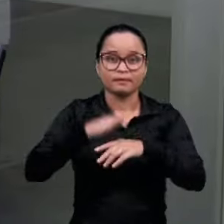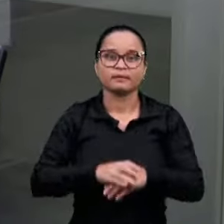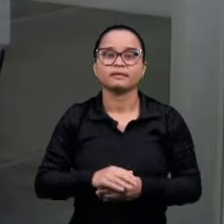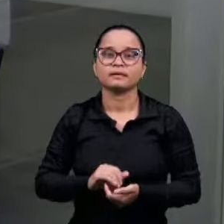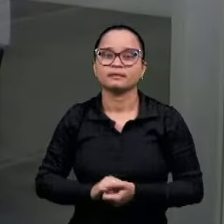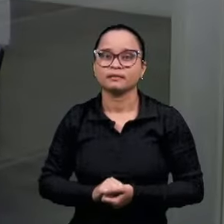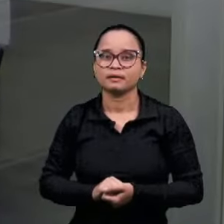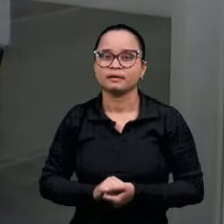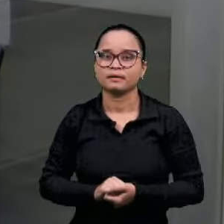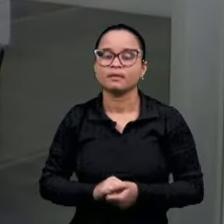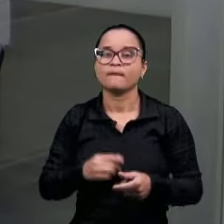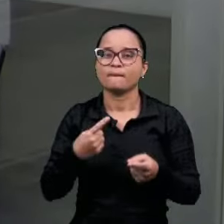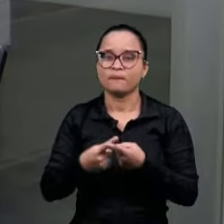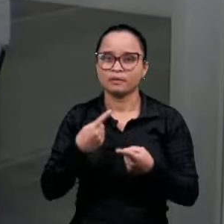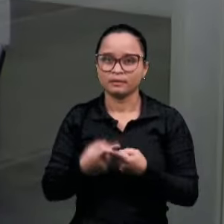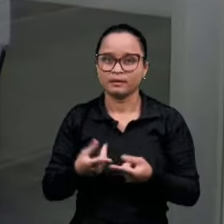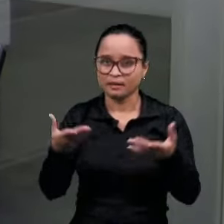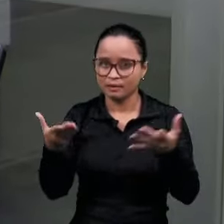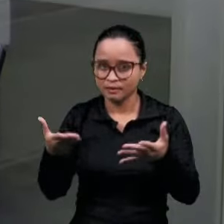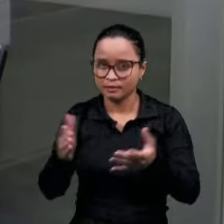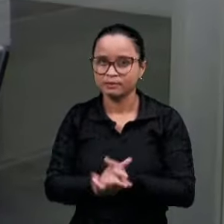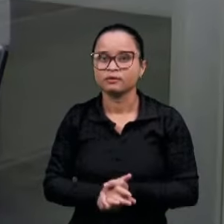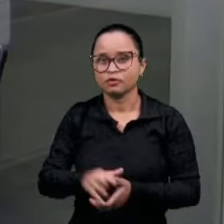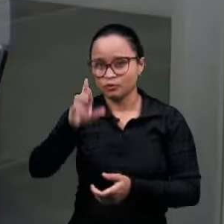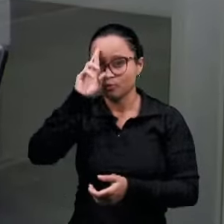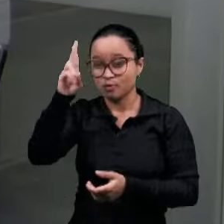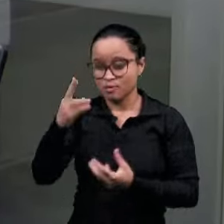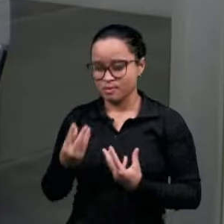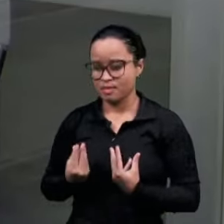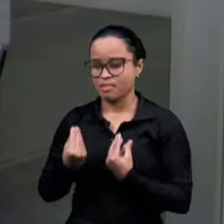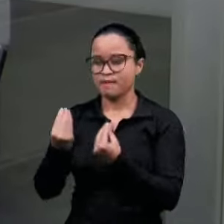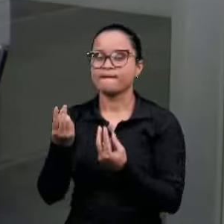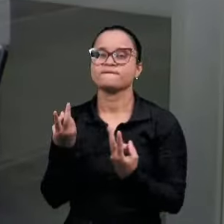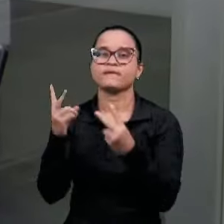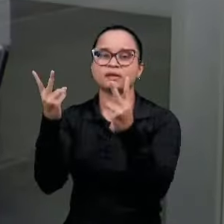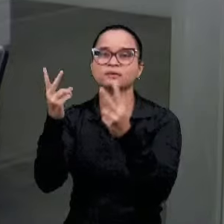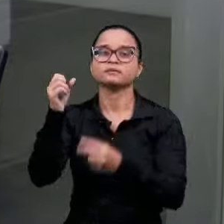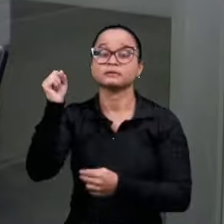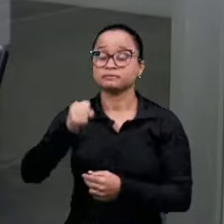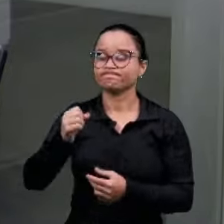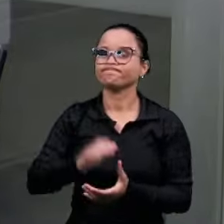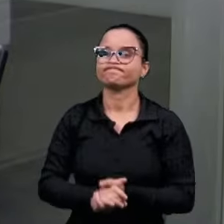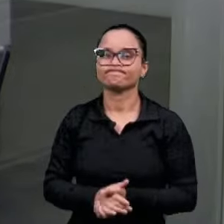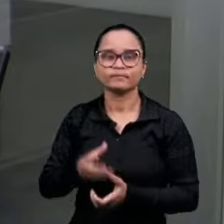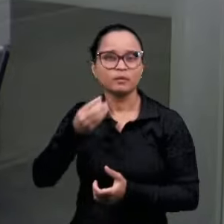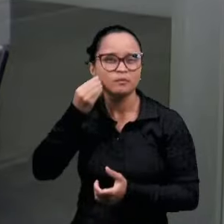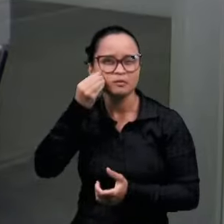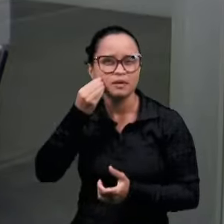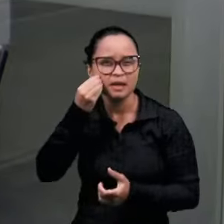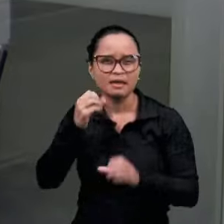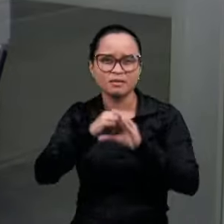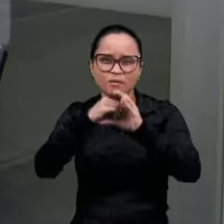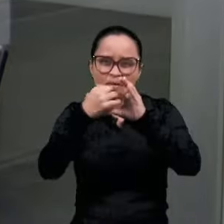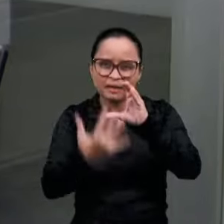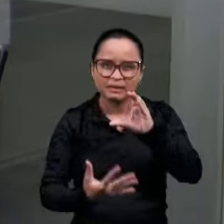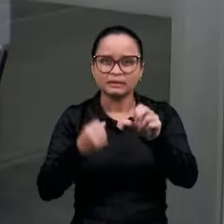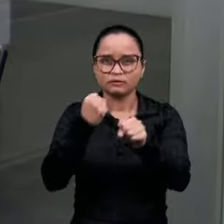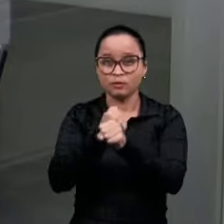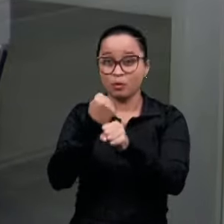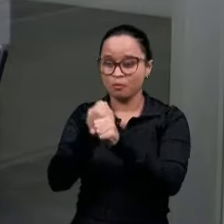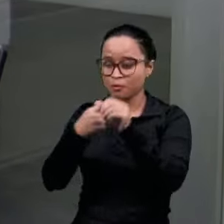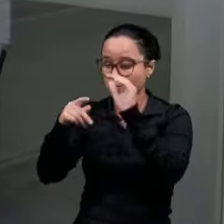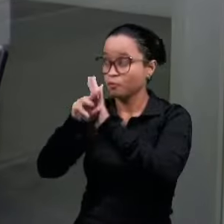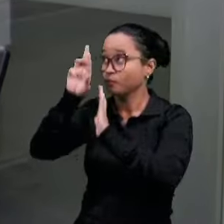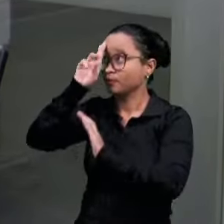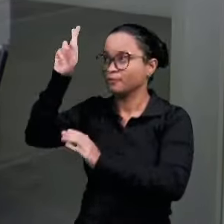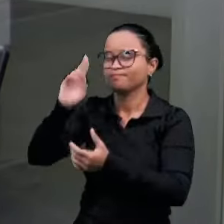se o Senhor mandou, Ele vai dar a vitória. Isso é uma experiência, uma característica desta obra. E Friburgo foi